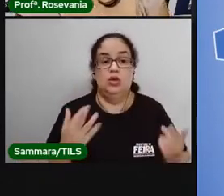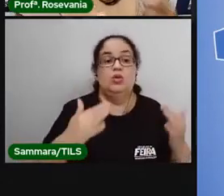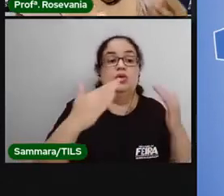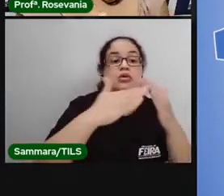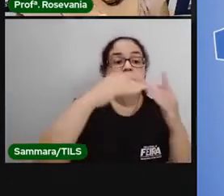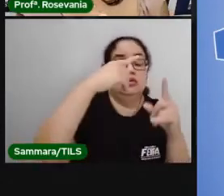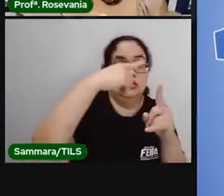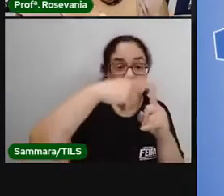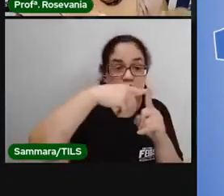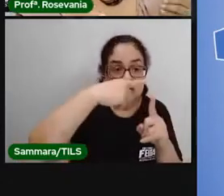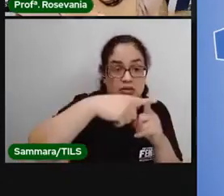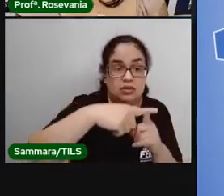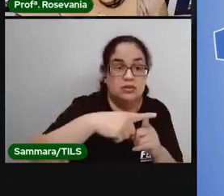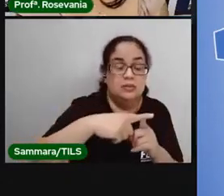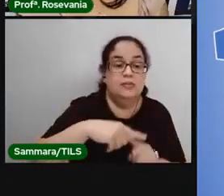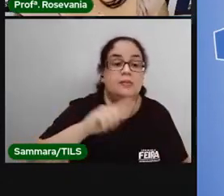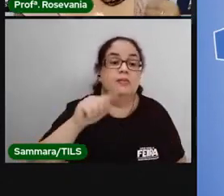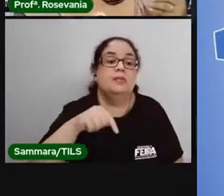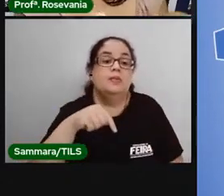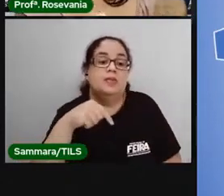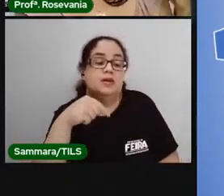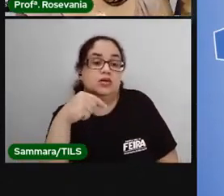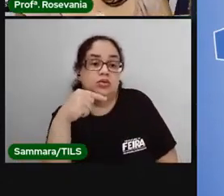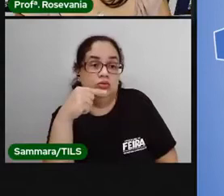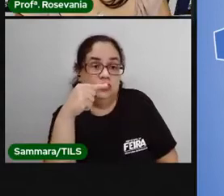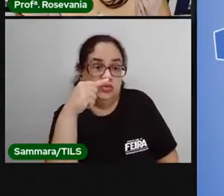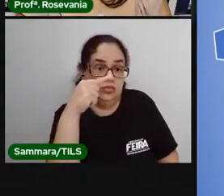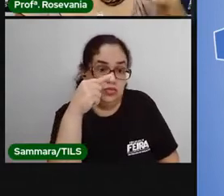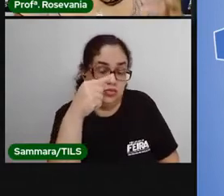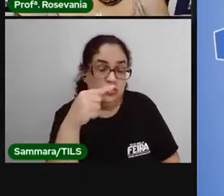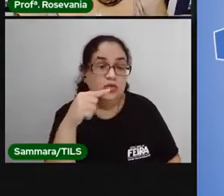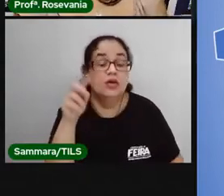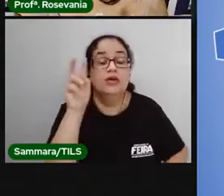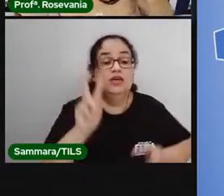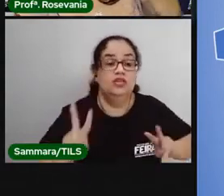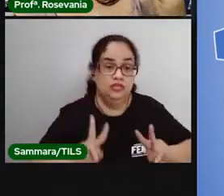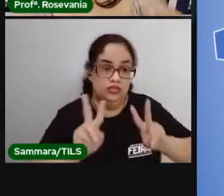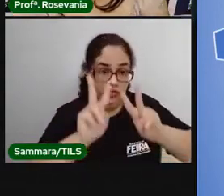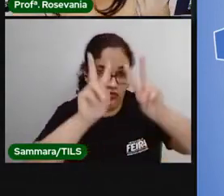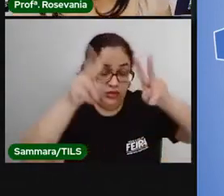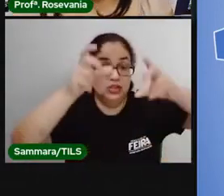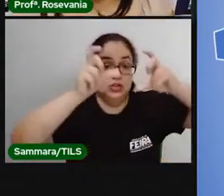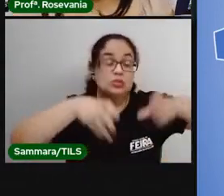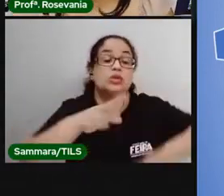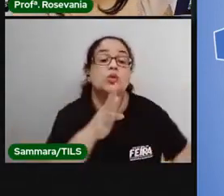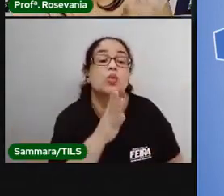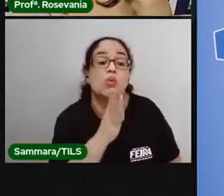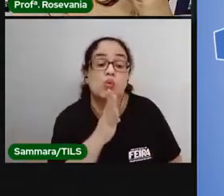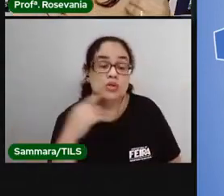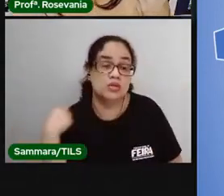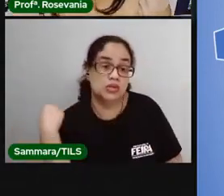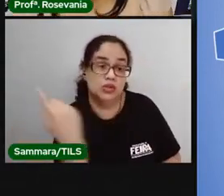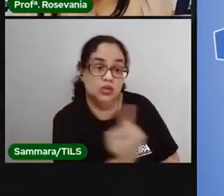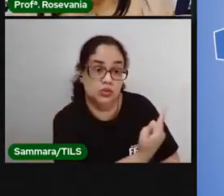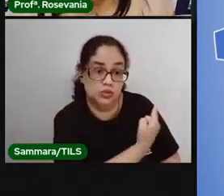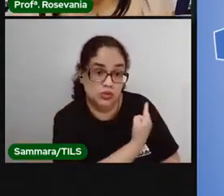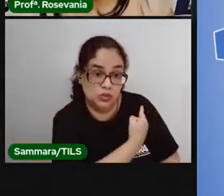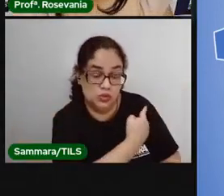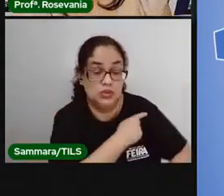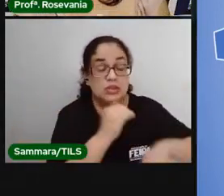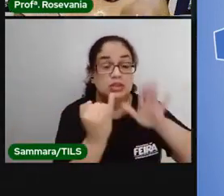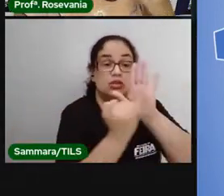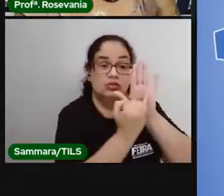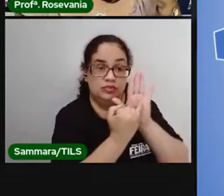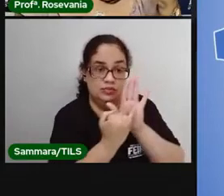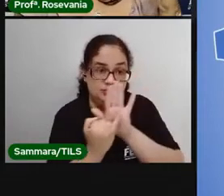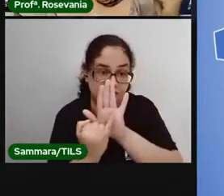exemplo. Então, além dele trazer essa questão dos valores, de ser um espaço conhecido nosso, de trazer a questão da